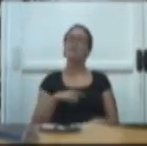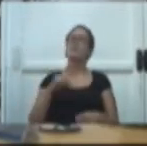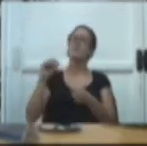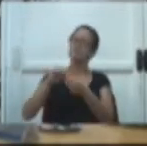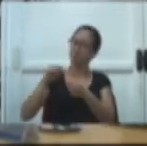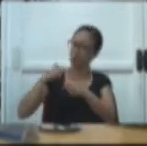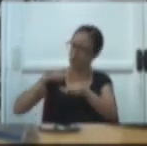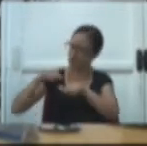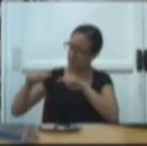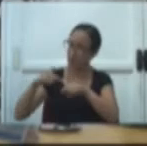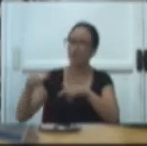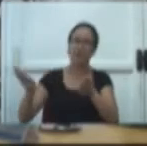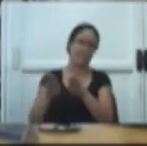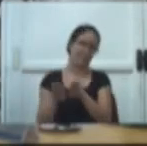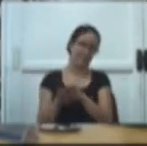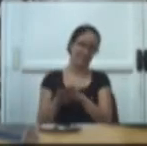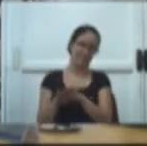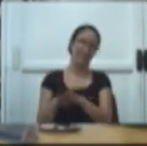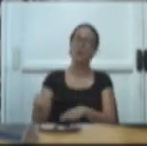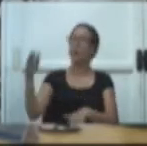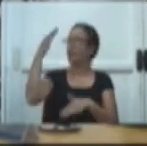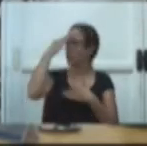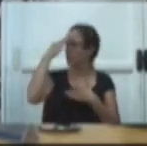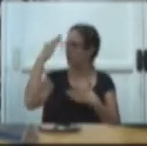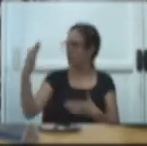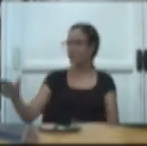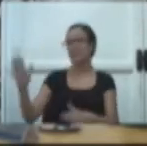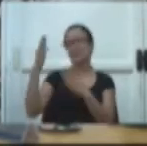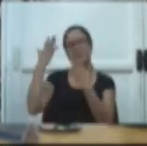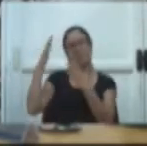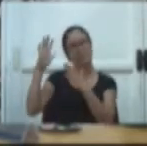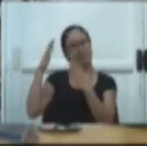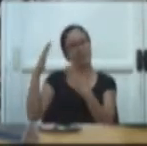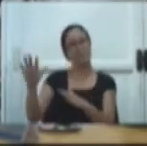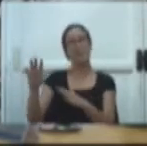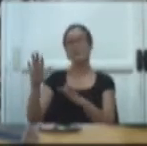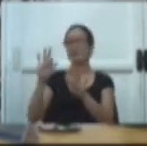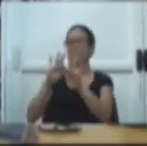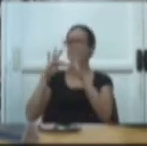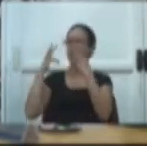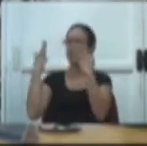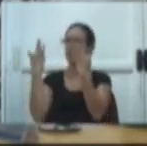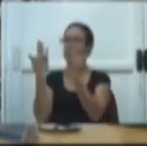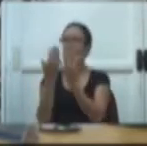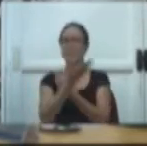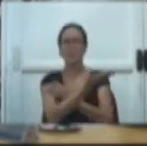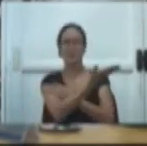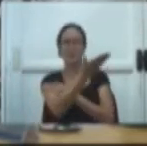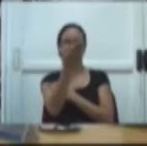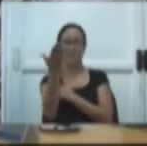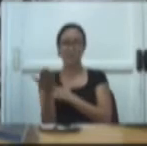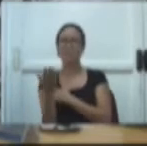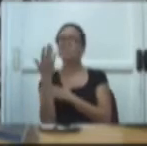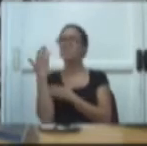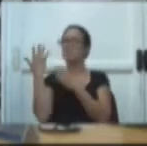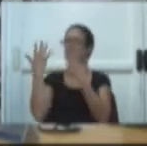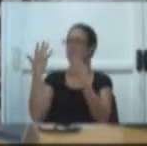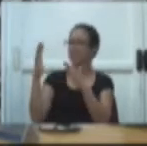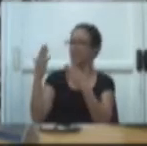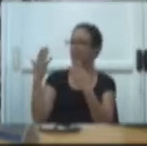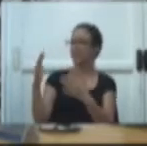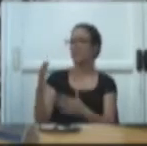Então, Ricardo, meus parabéns, né? Parabéns à sua família, à Rita ali, às meninas, né,